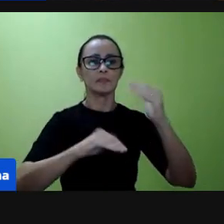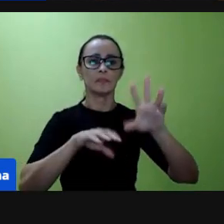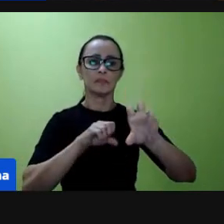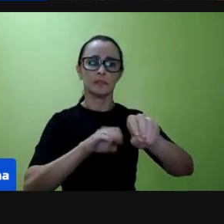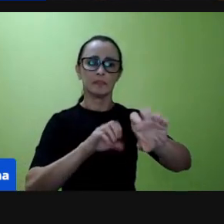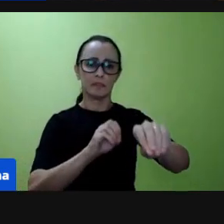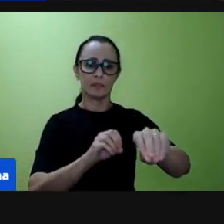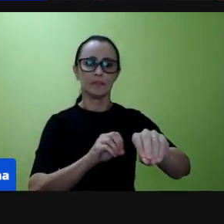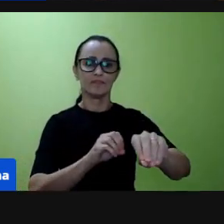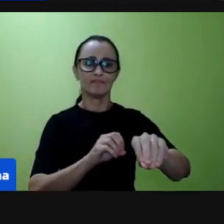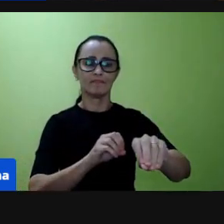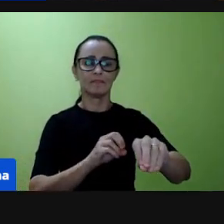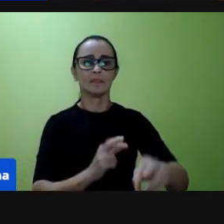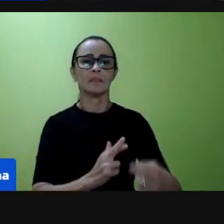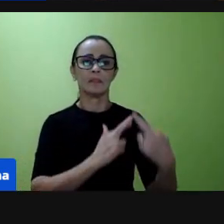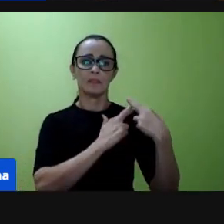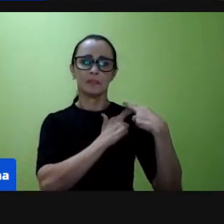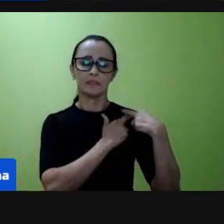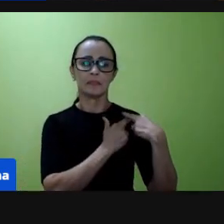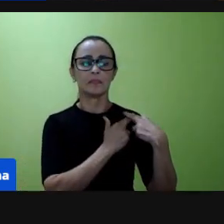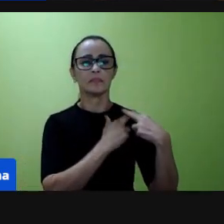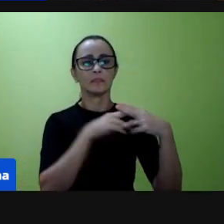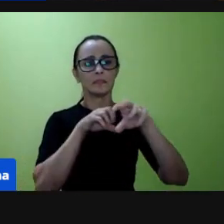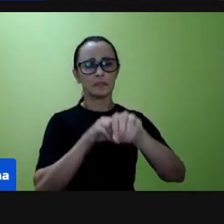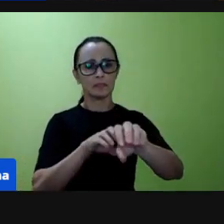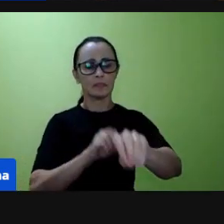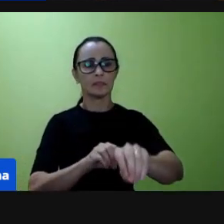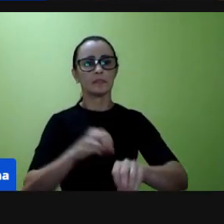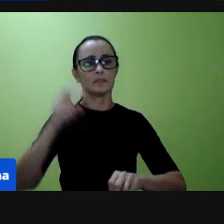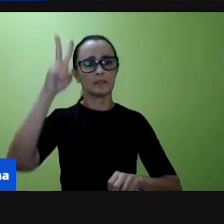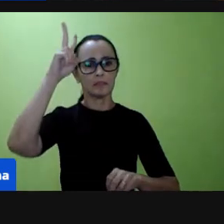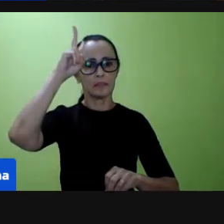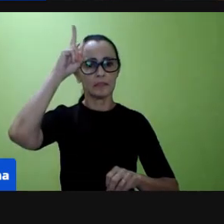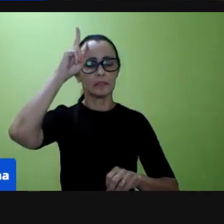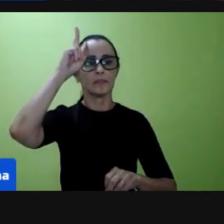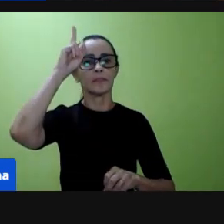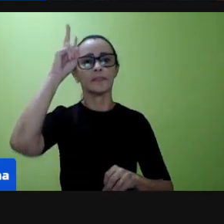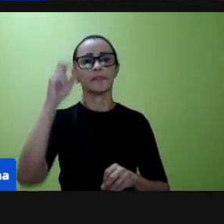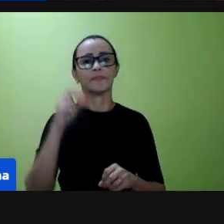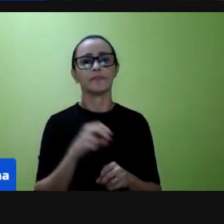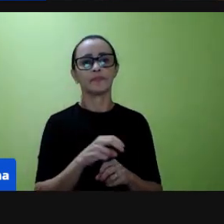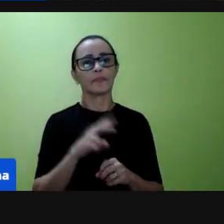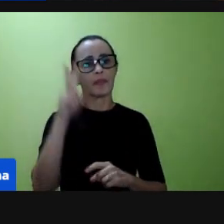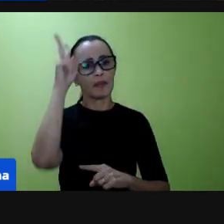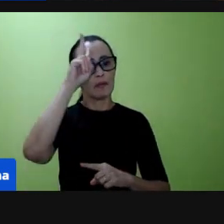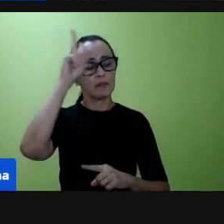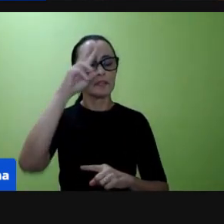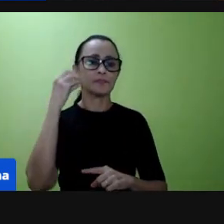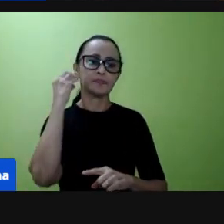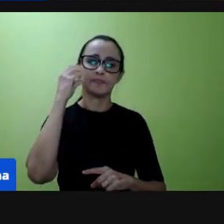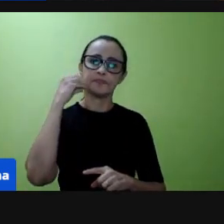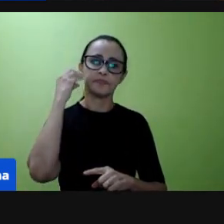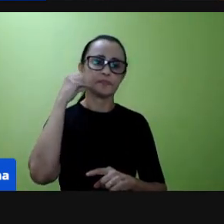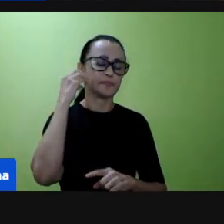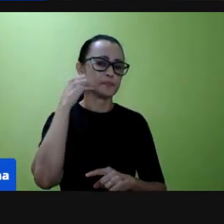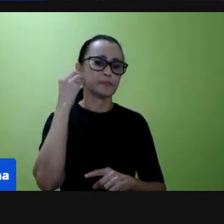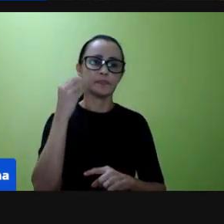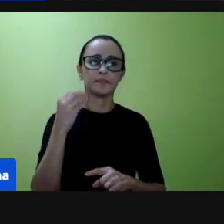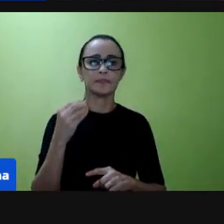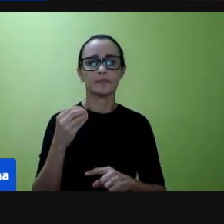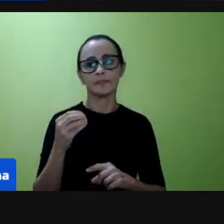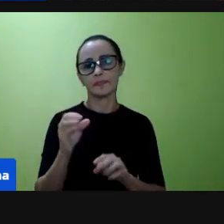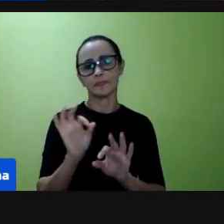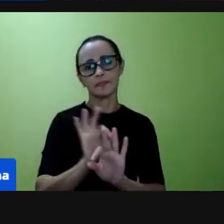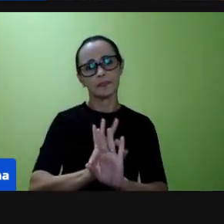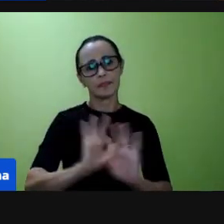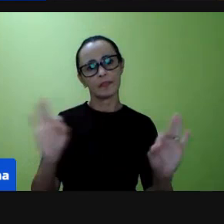comprometimento realmente com o ensino de história, né, e eu vejo que foi uma experiência muito, muito rica,